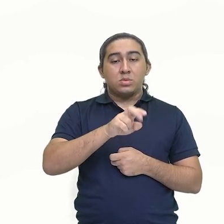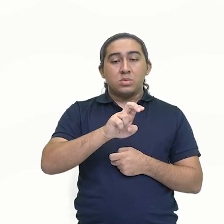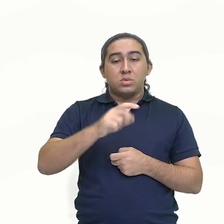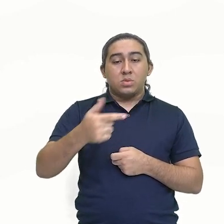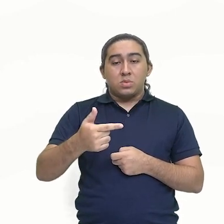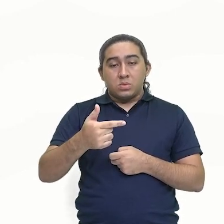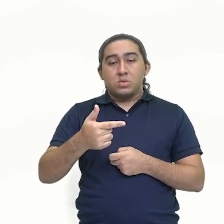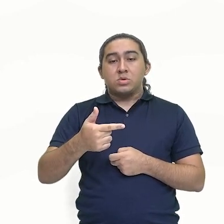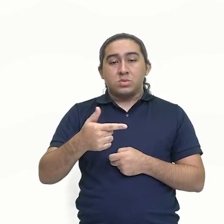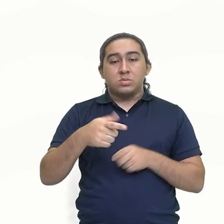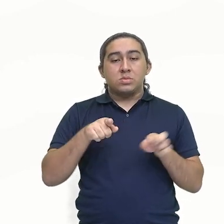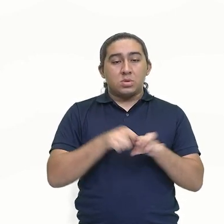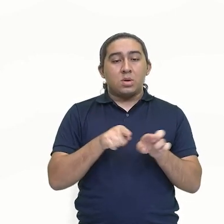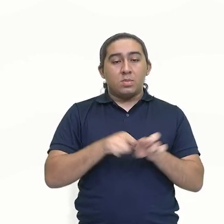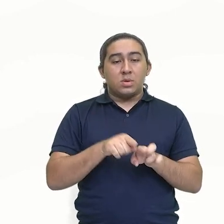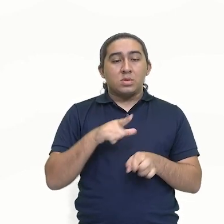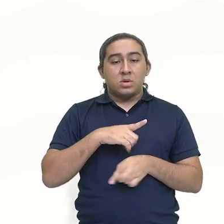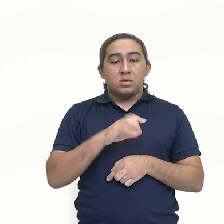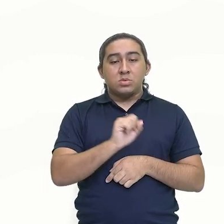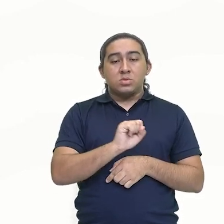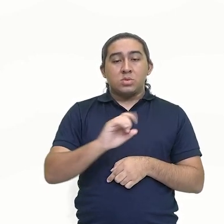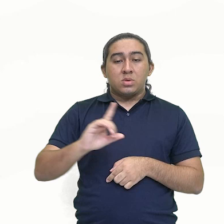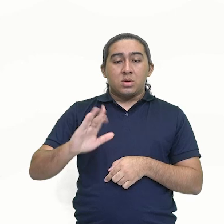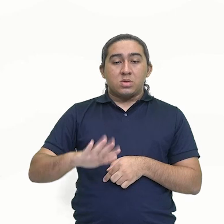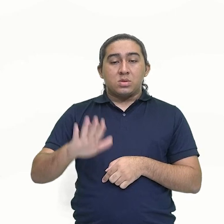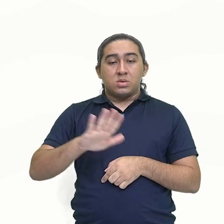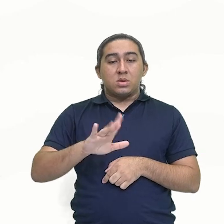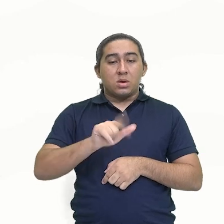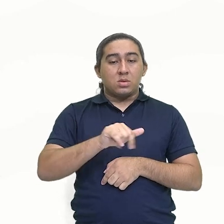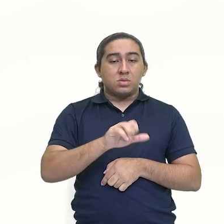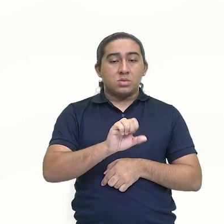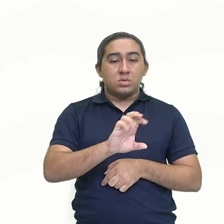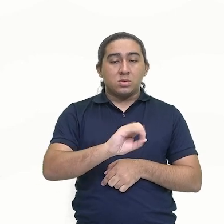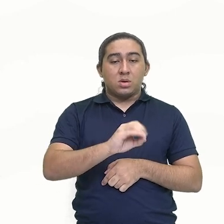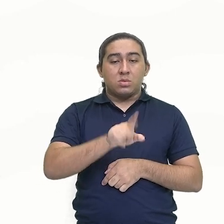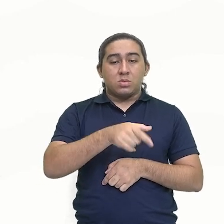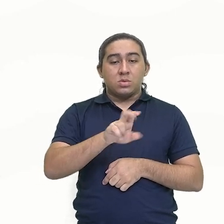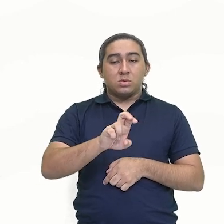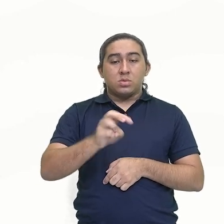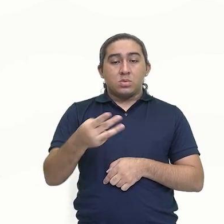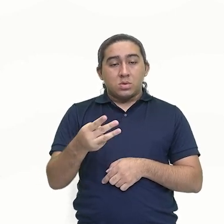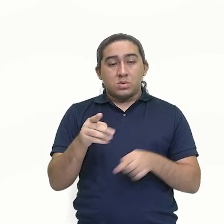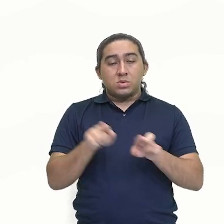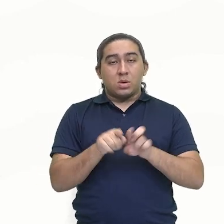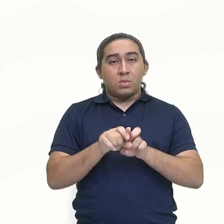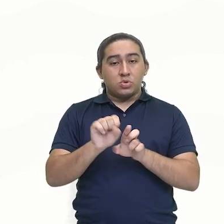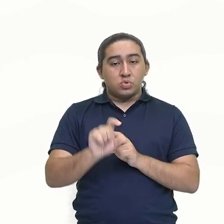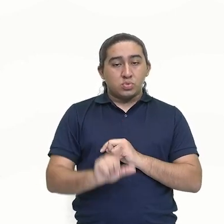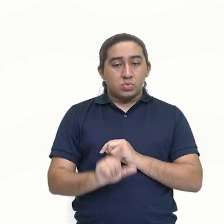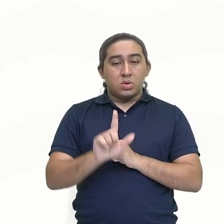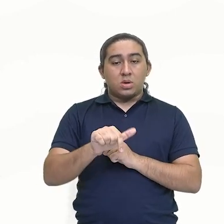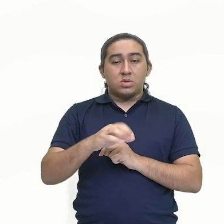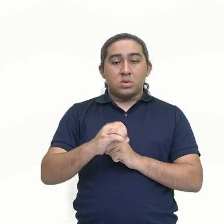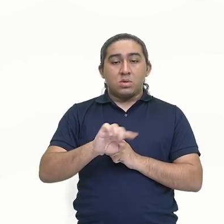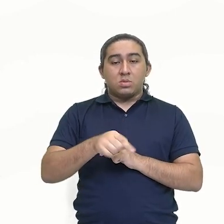0,52, abaixo da média. Né? Sudeste, 0,53, abaixo da média também. E a região